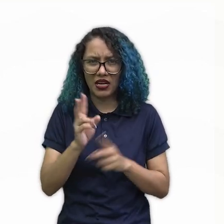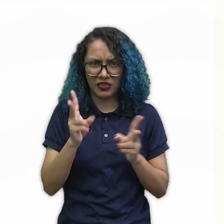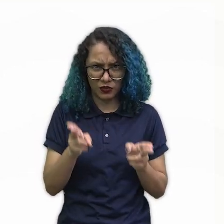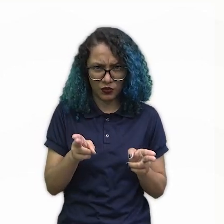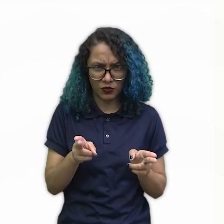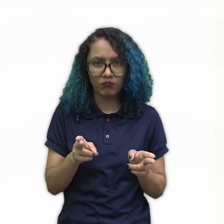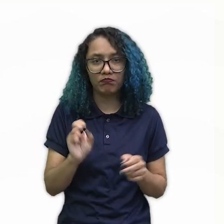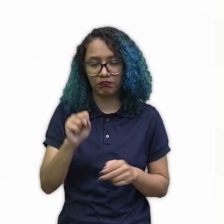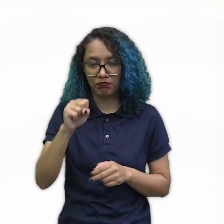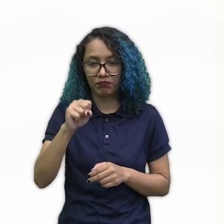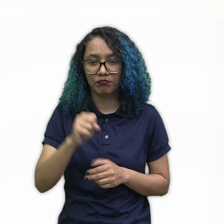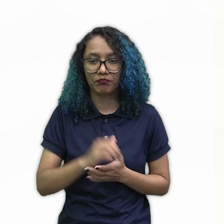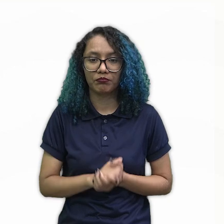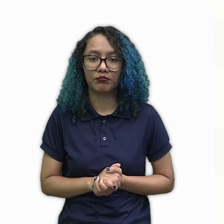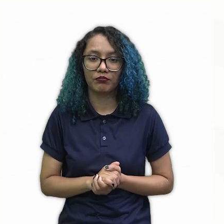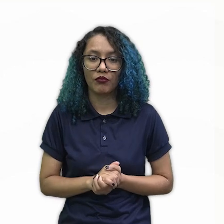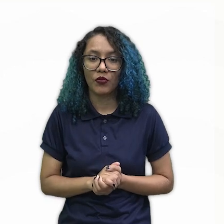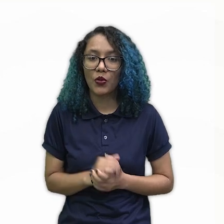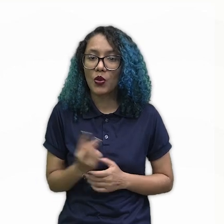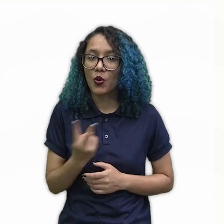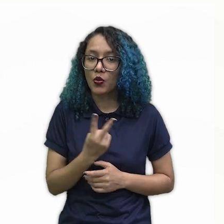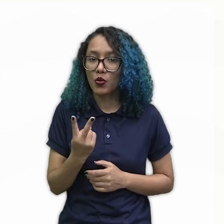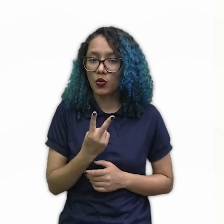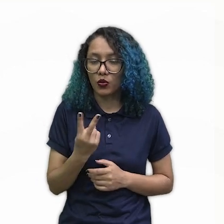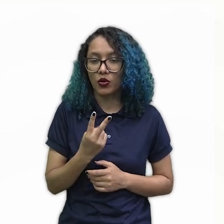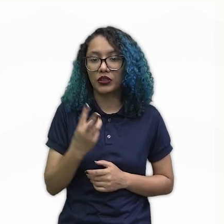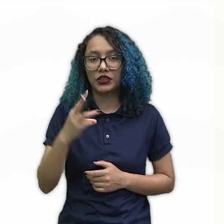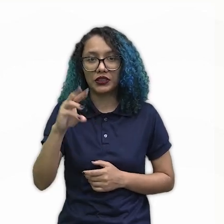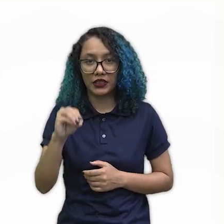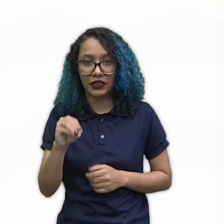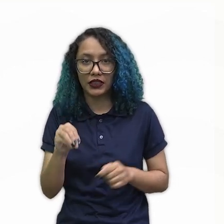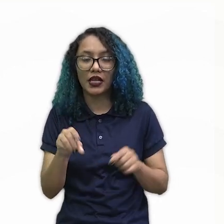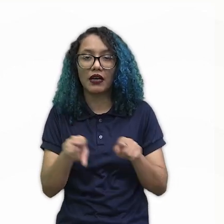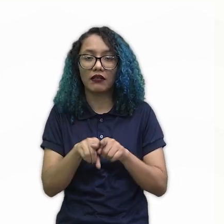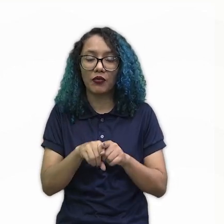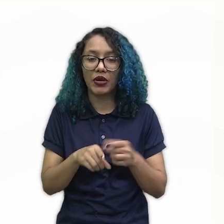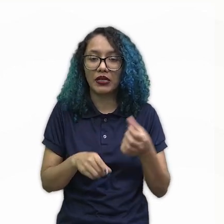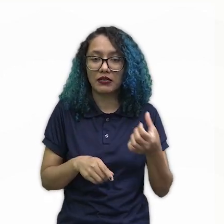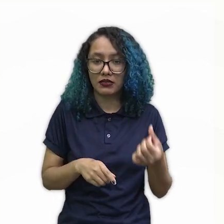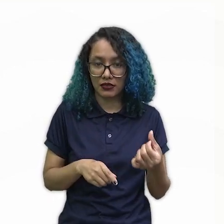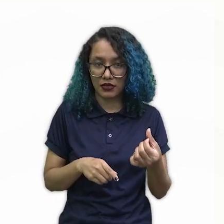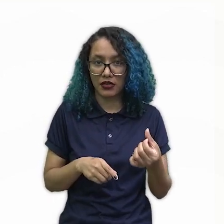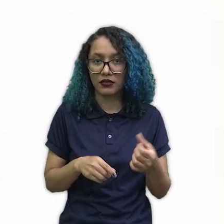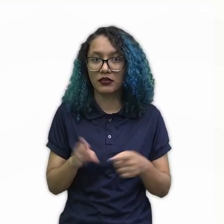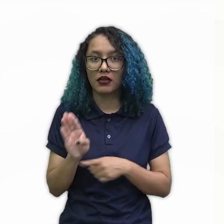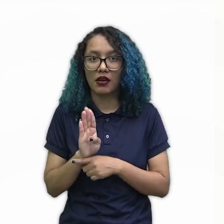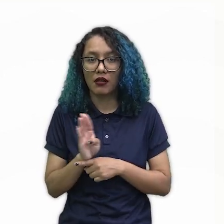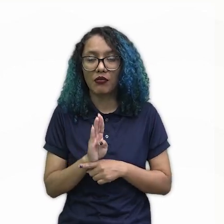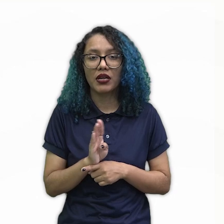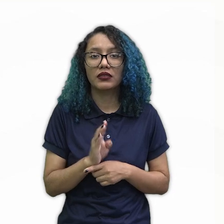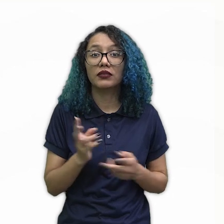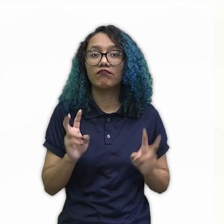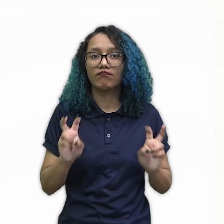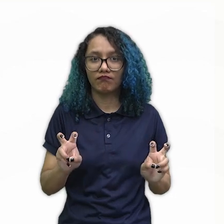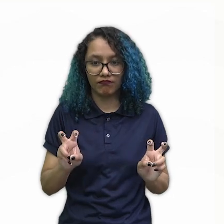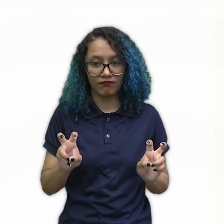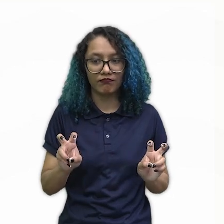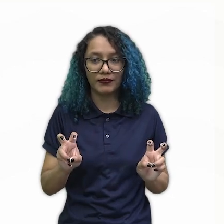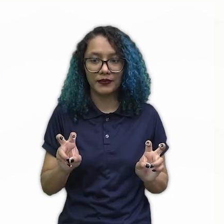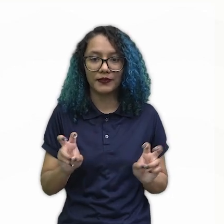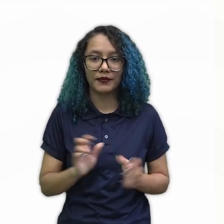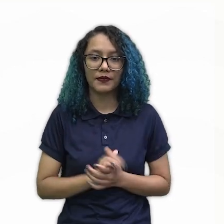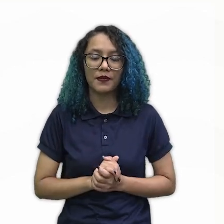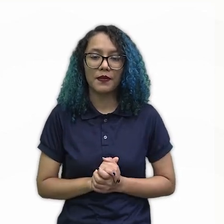a mesma? Sim. Tanto no logaritmo de 30 quanto no logaritmo de 6, a base é